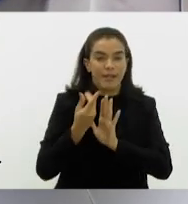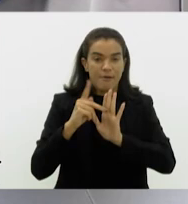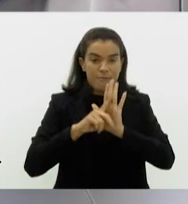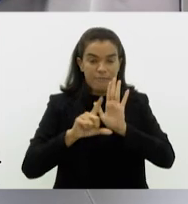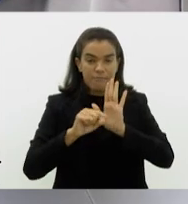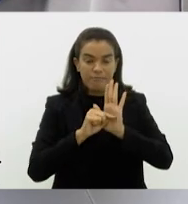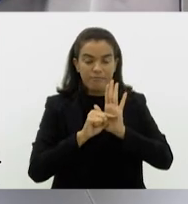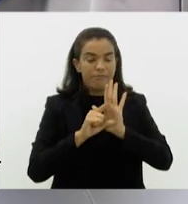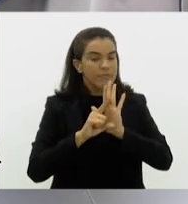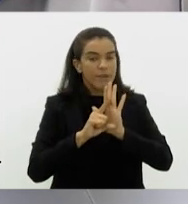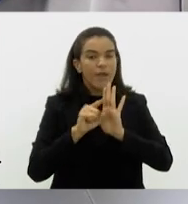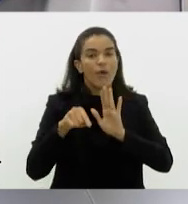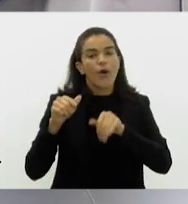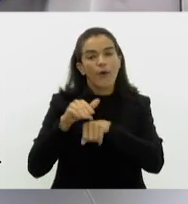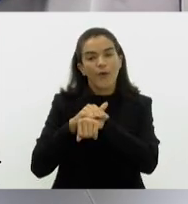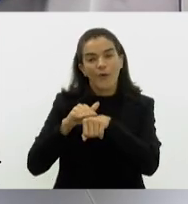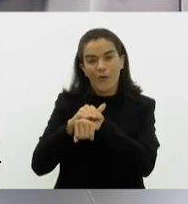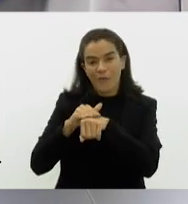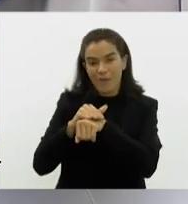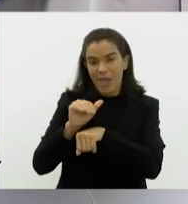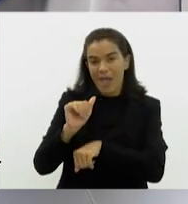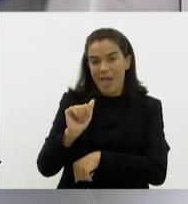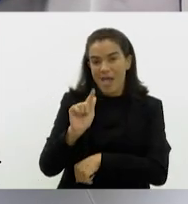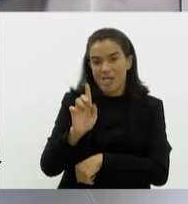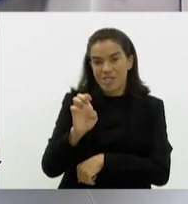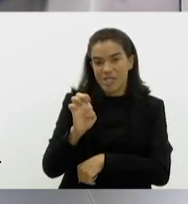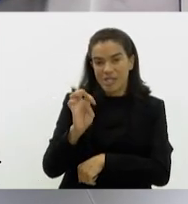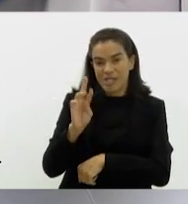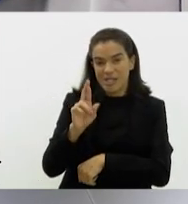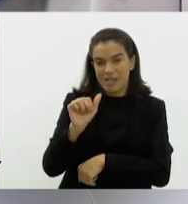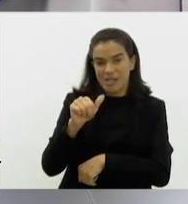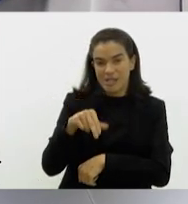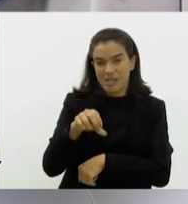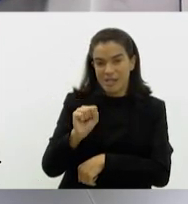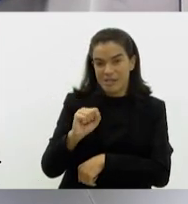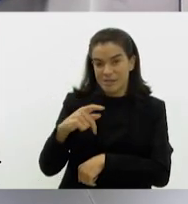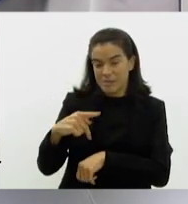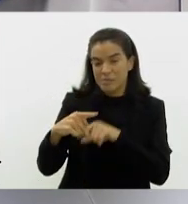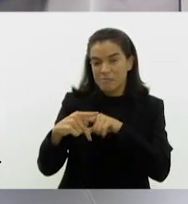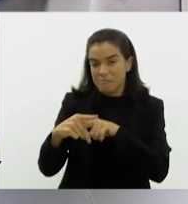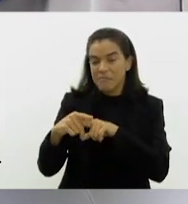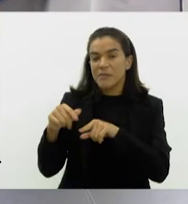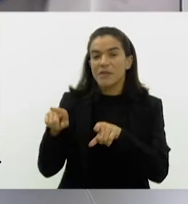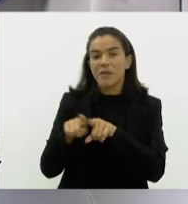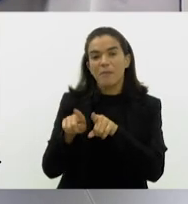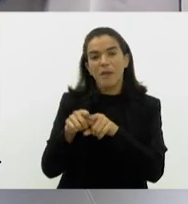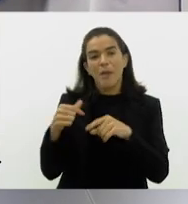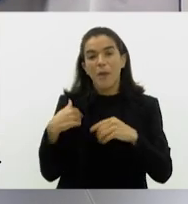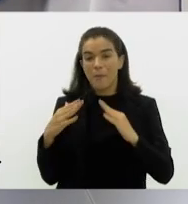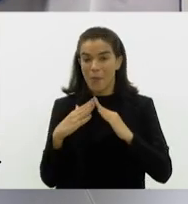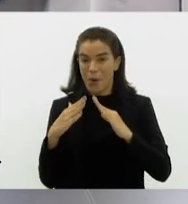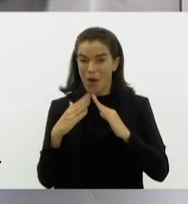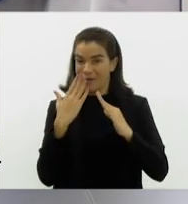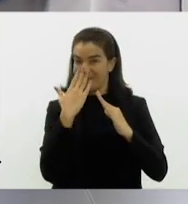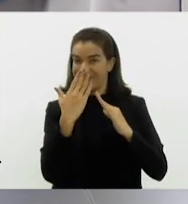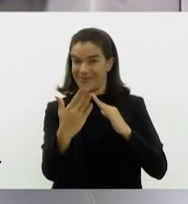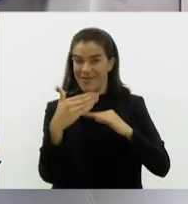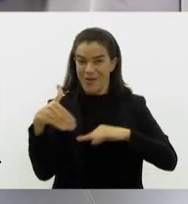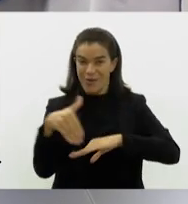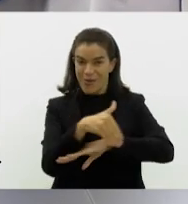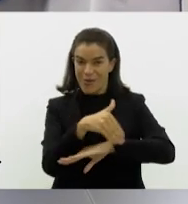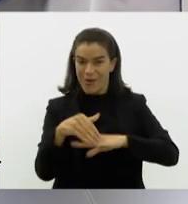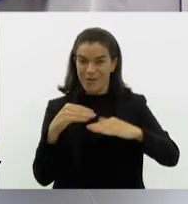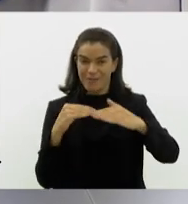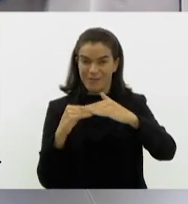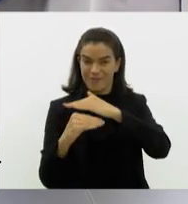foi uma conversa com a Getransp. E o relato, eu que moro na rua da estação final do